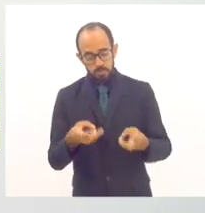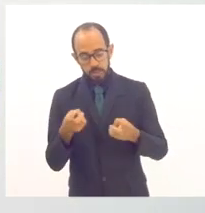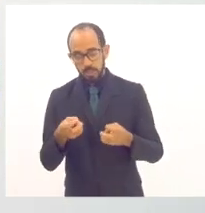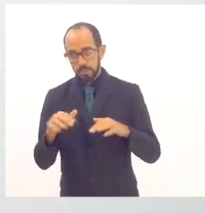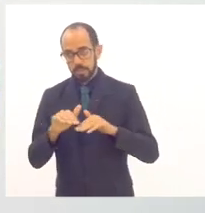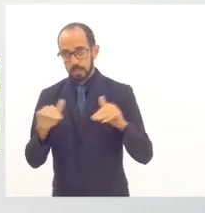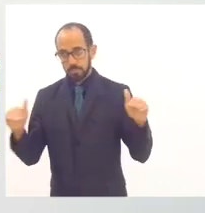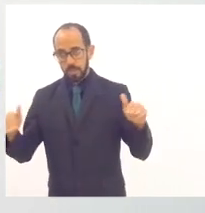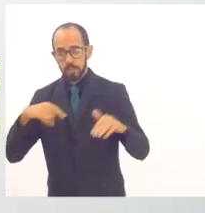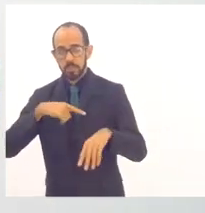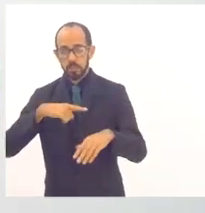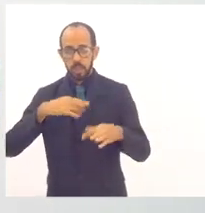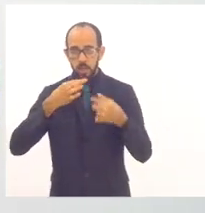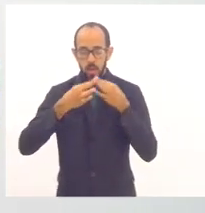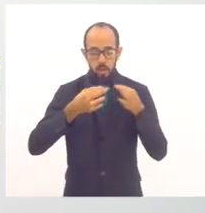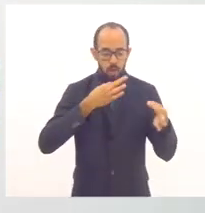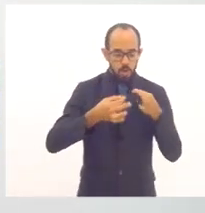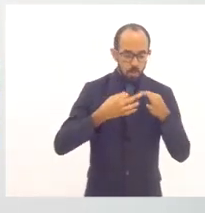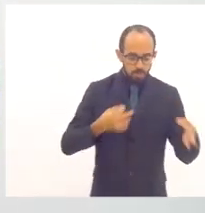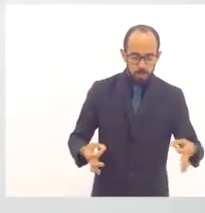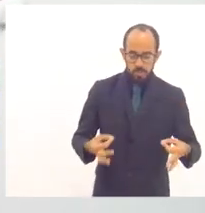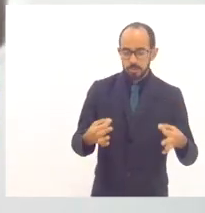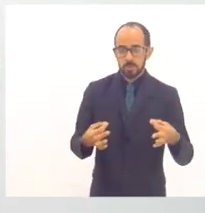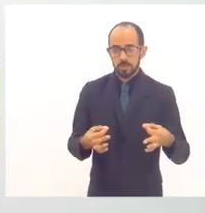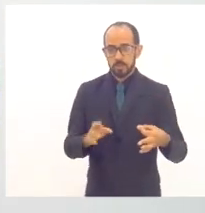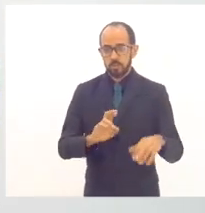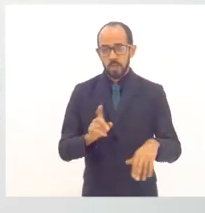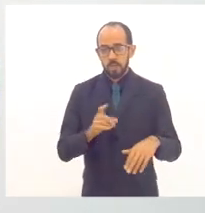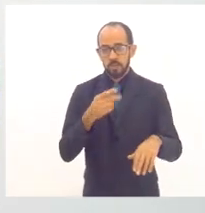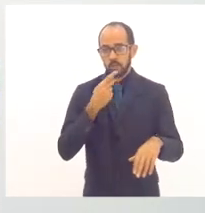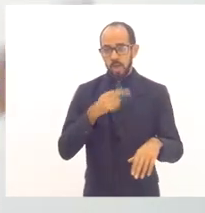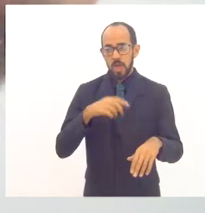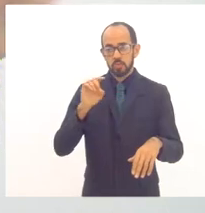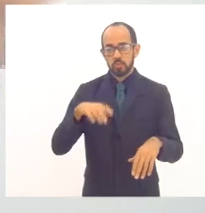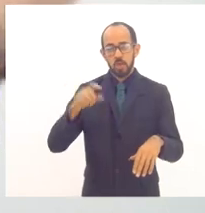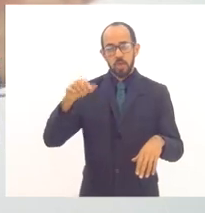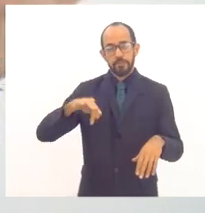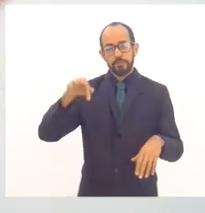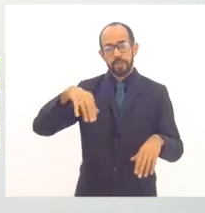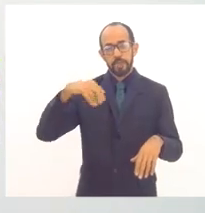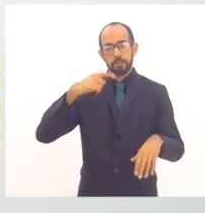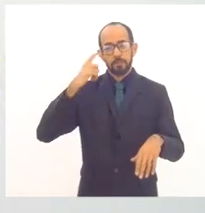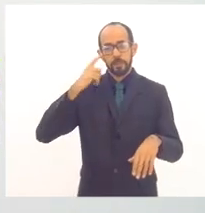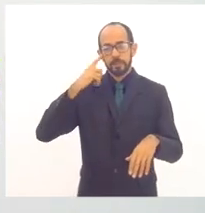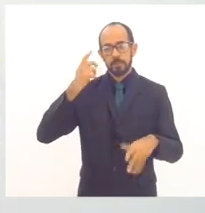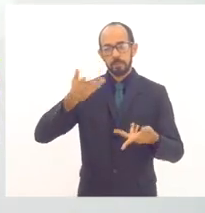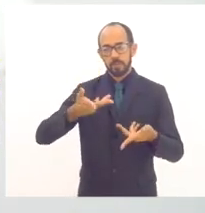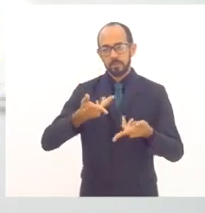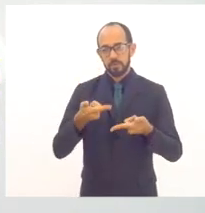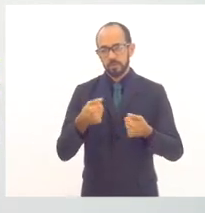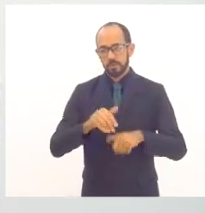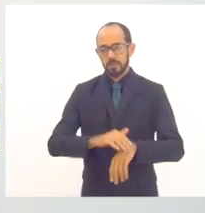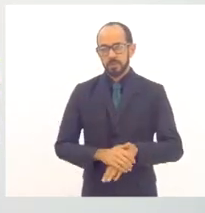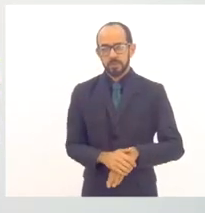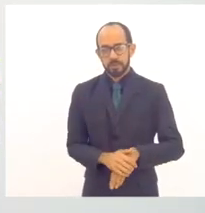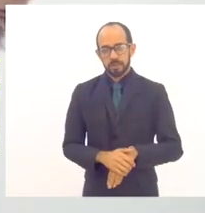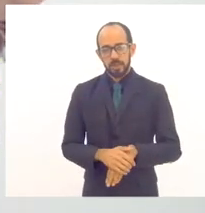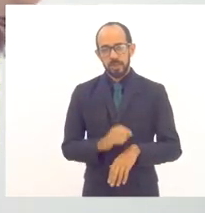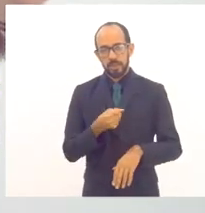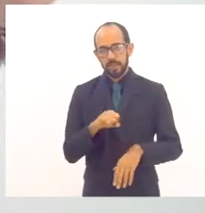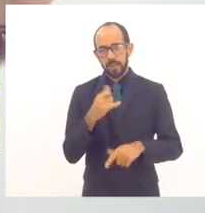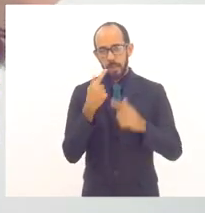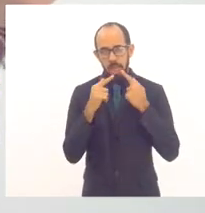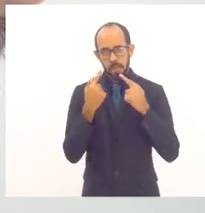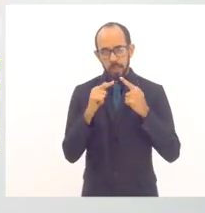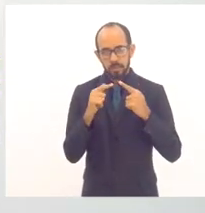mesa é plural. Não foi só para dizer, não, vamos chamar aqui só quem acha que é tudo maravilhoso e quem tiver alguma crítica, a gente não chama.